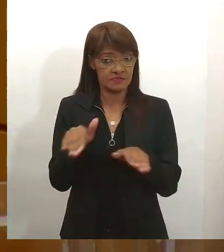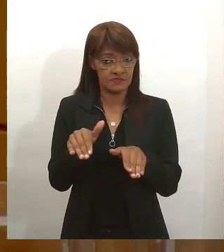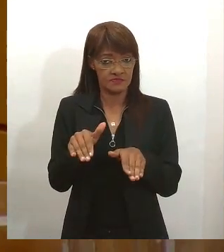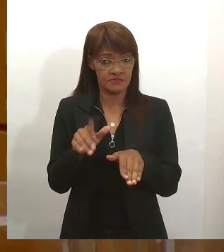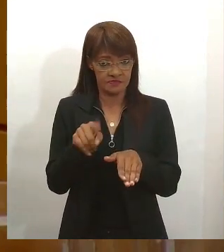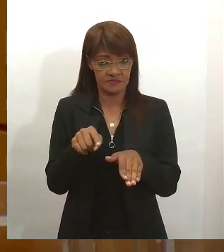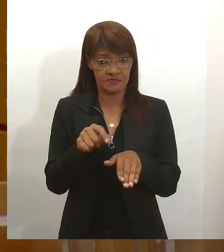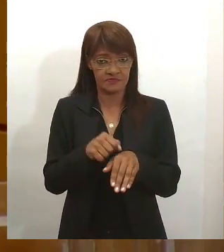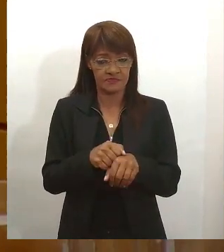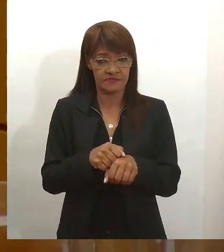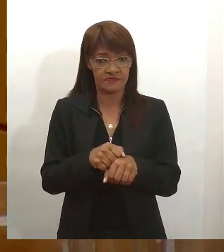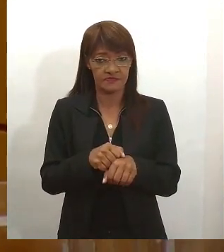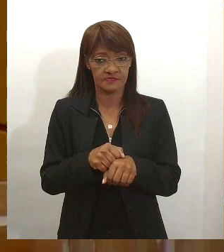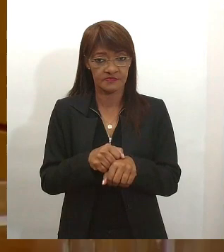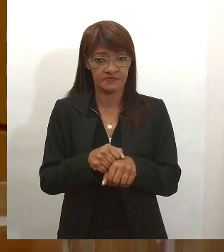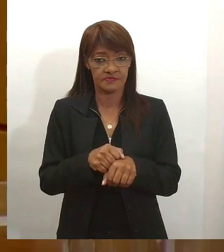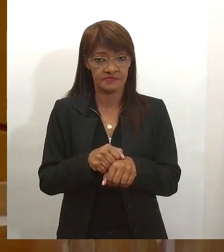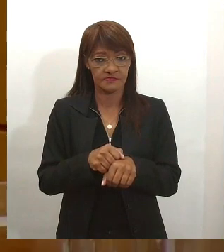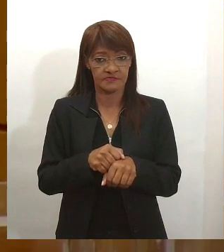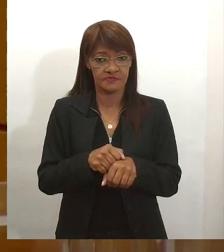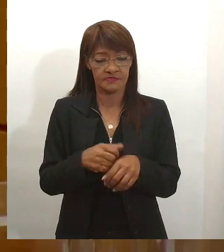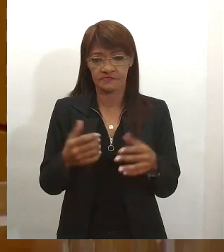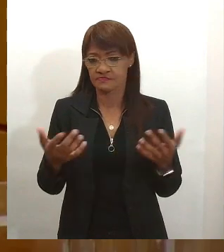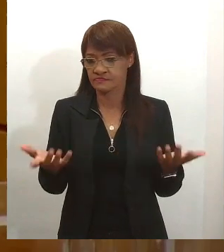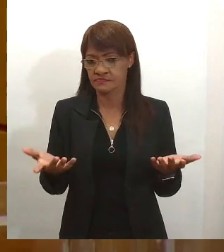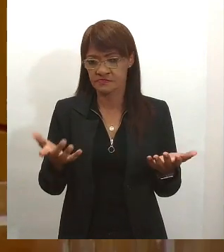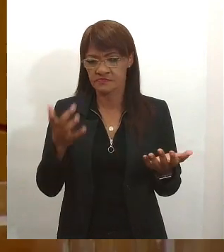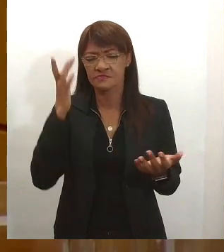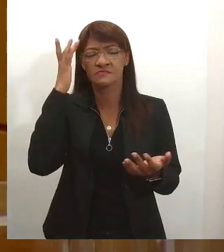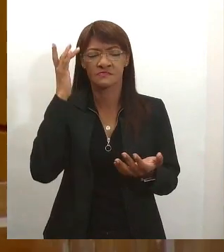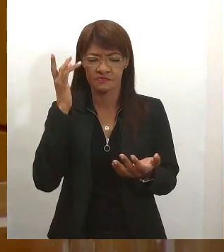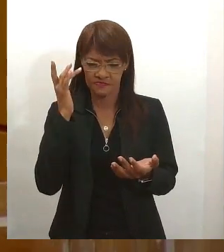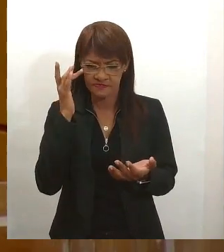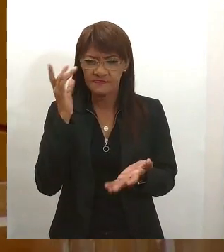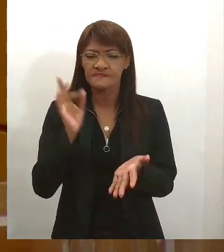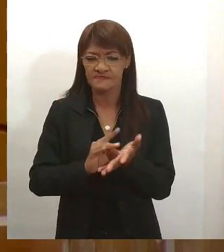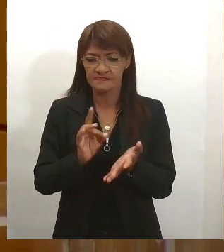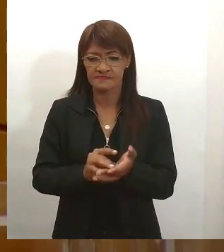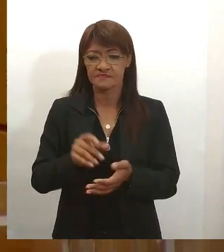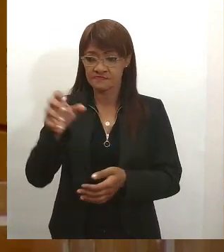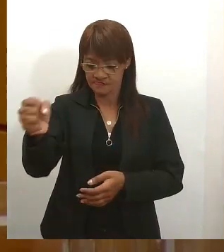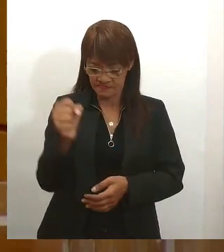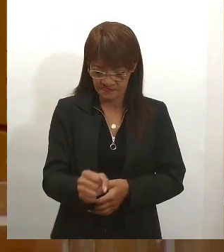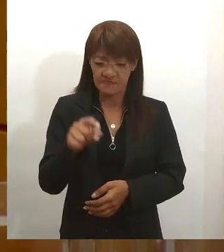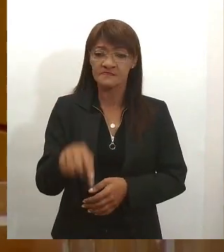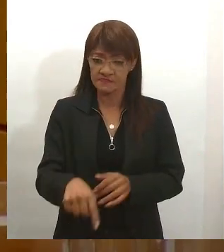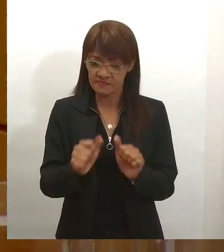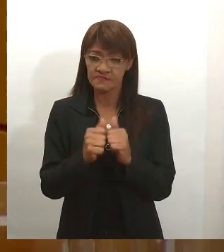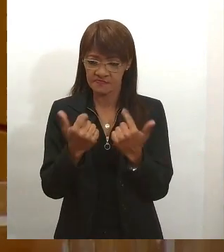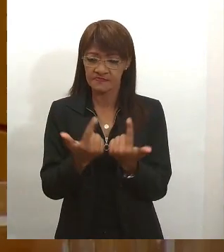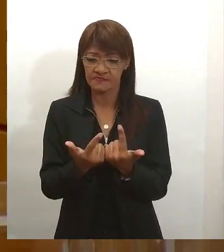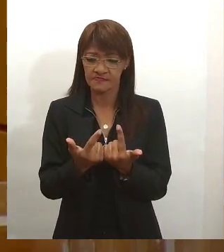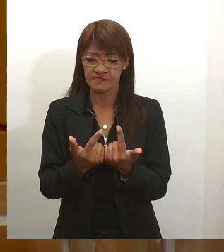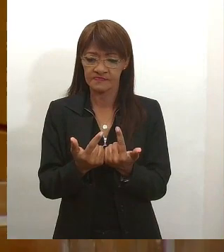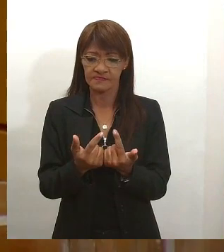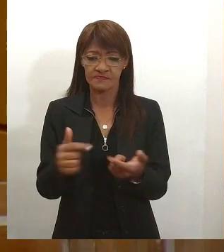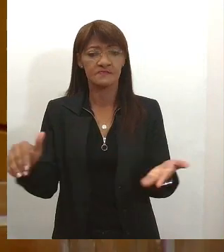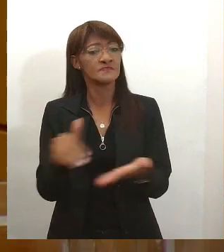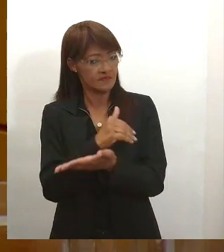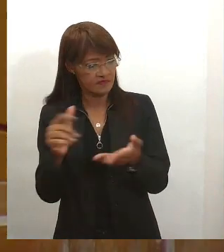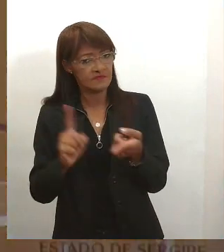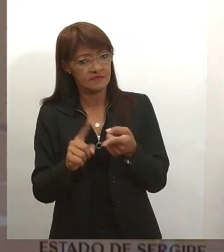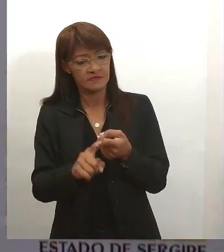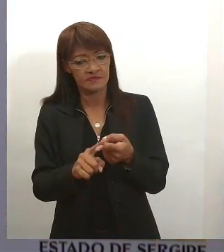Eu acho que realmente ele devia ser chamado aqui na Assembleia. E o secretário também, para a gente poder ver quem está falando a